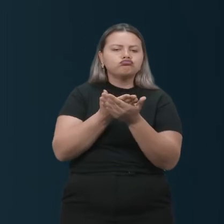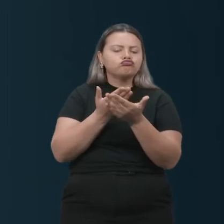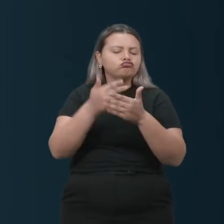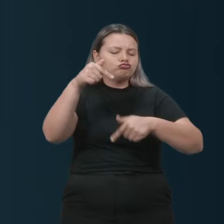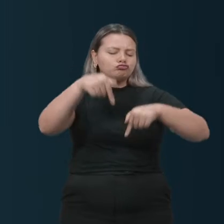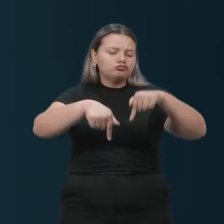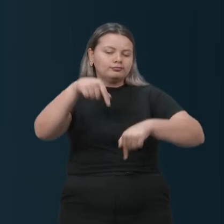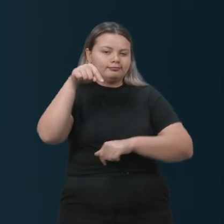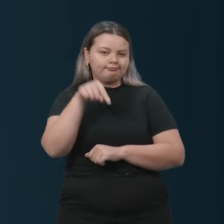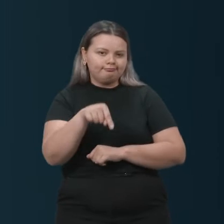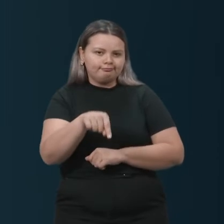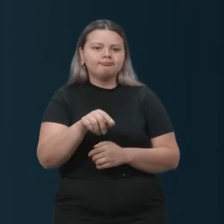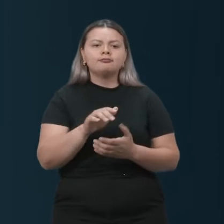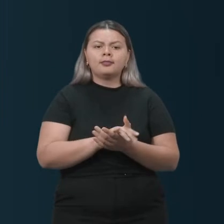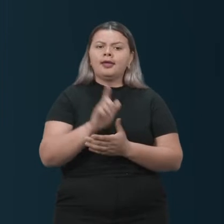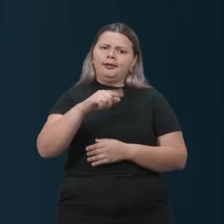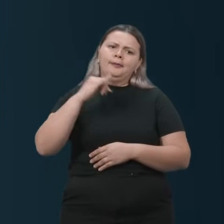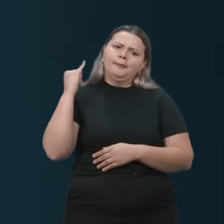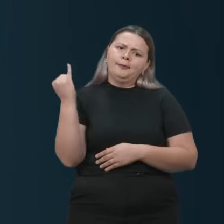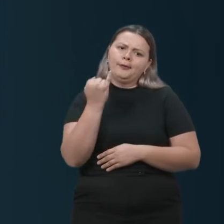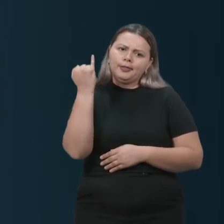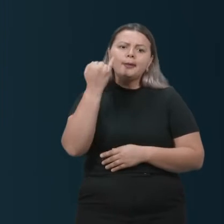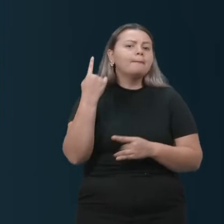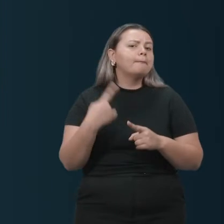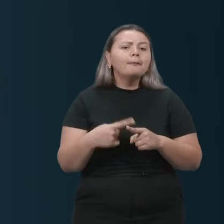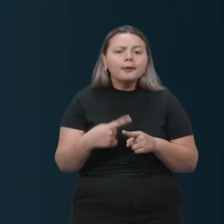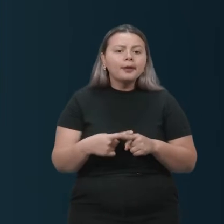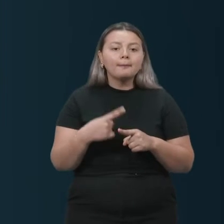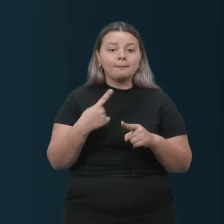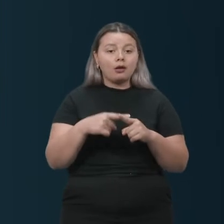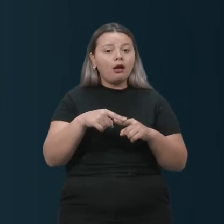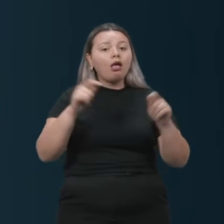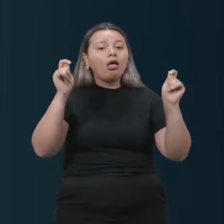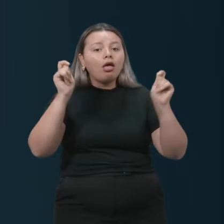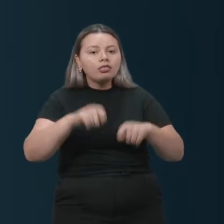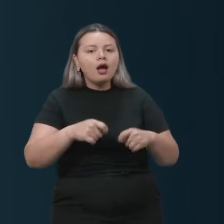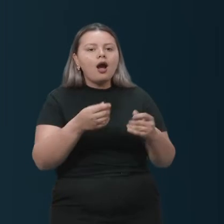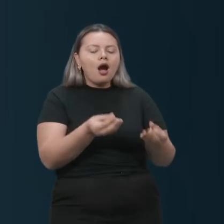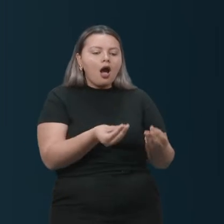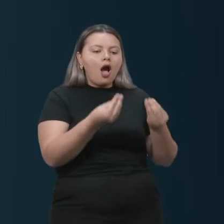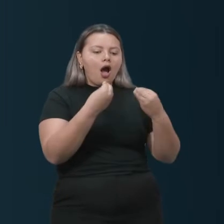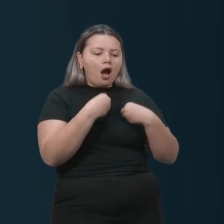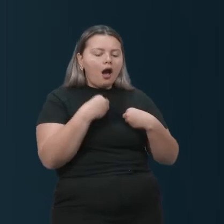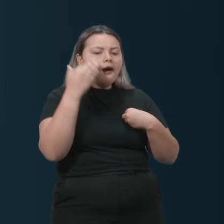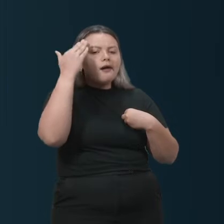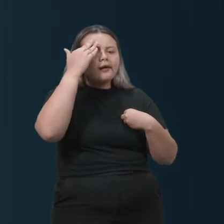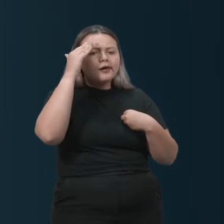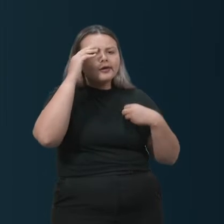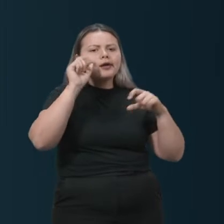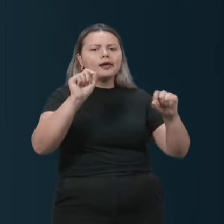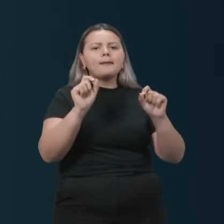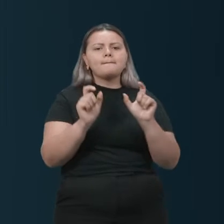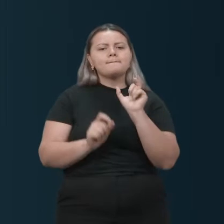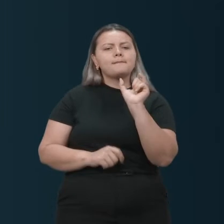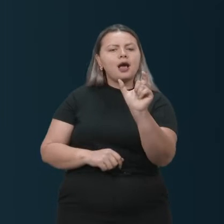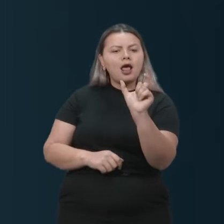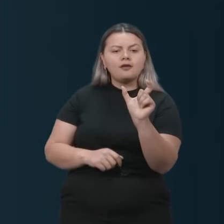de sinapse também é bastante relevante porque ele permite a ocorrência de eventos que a gente chama